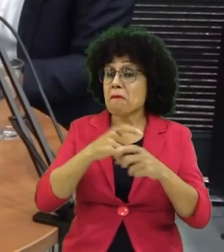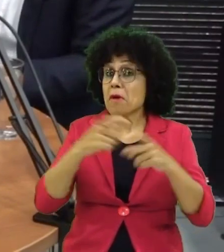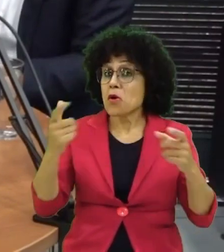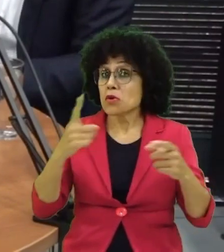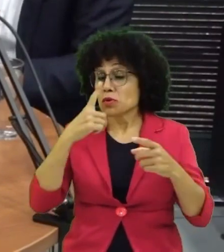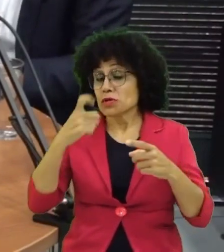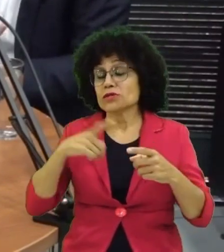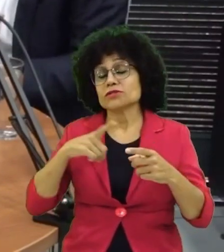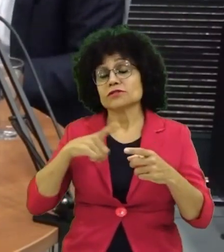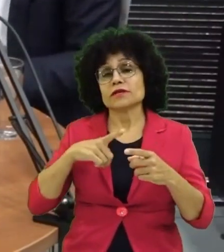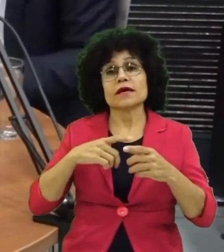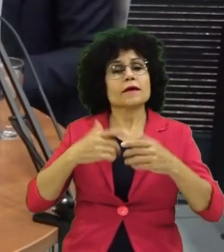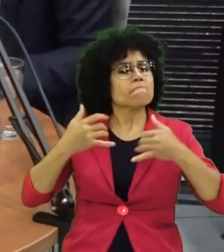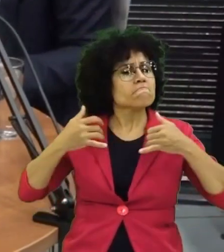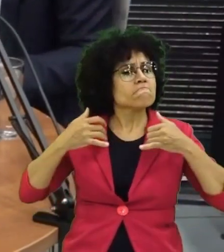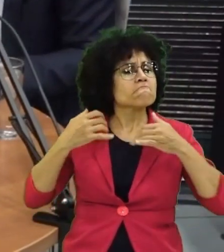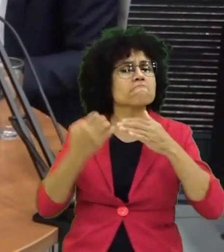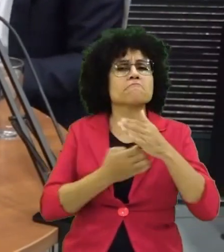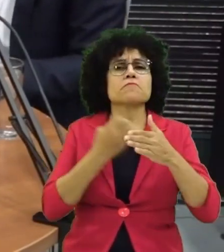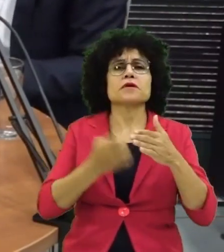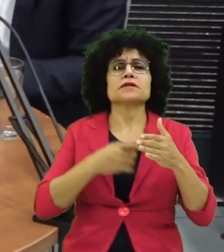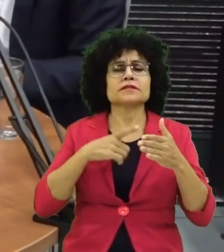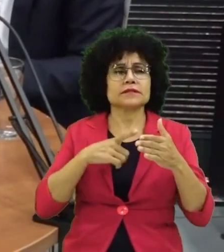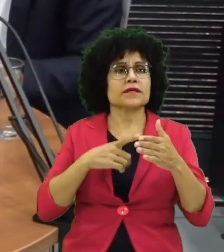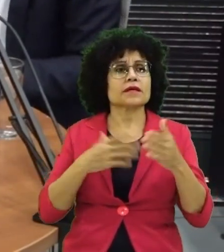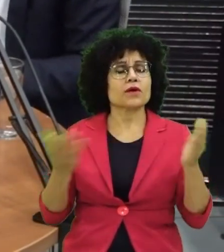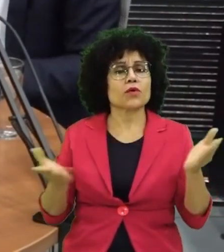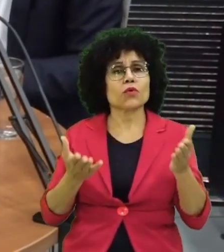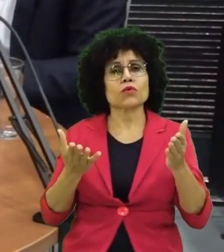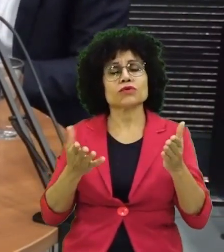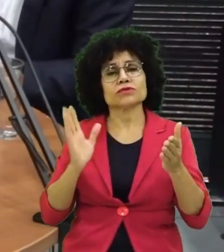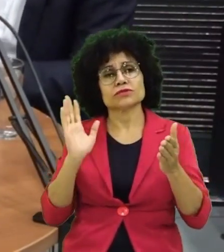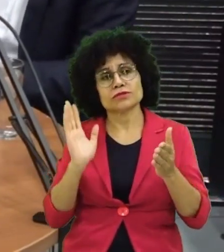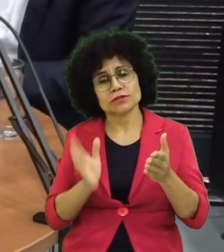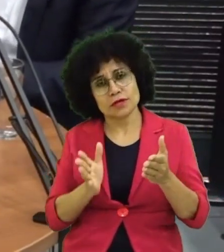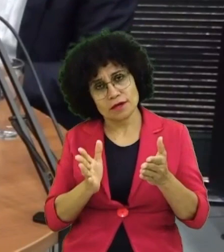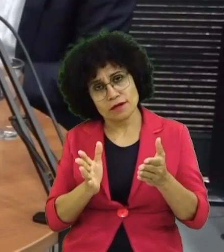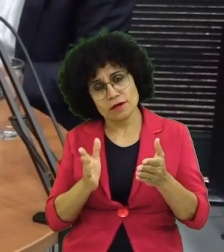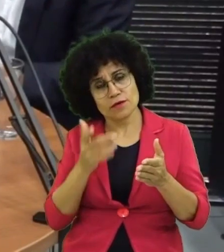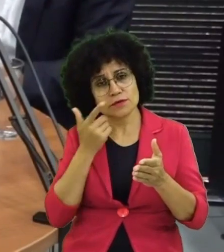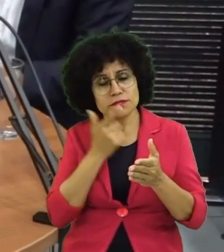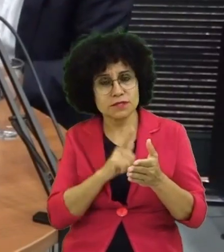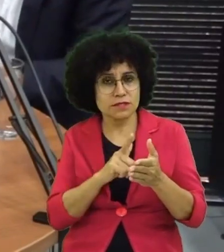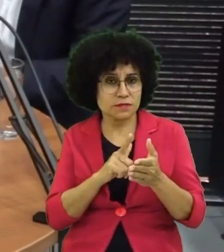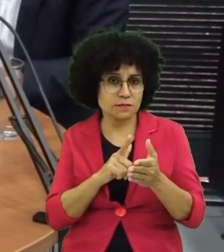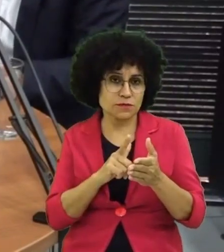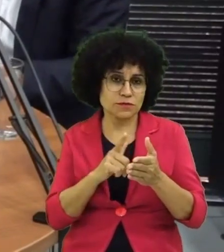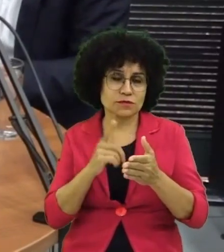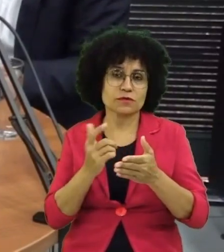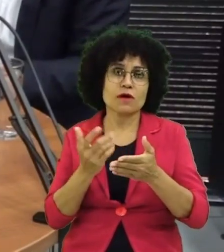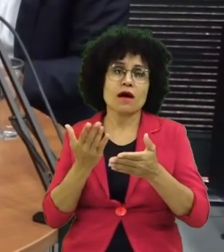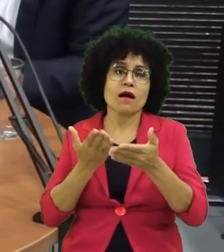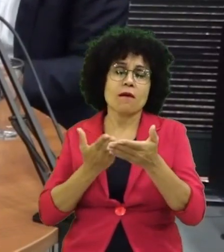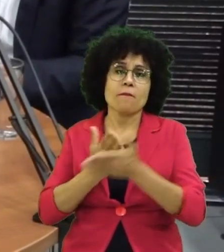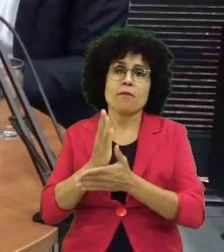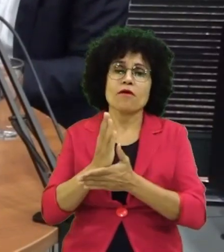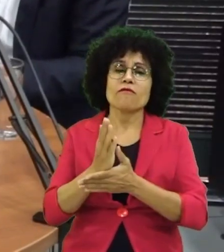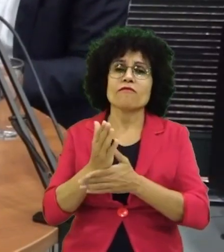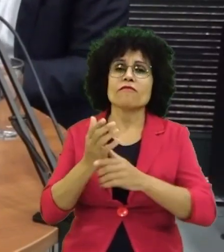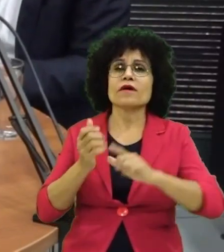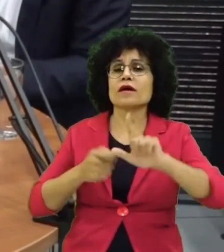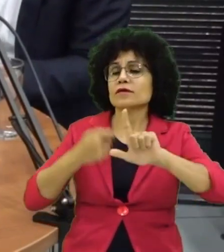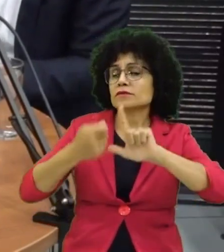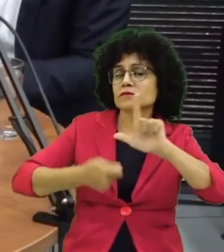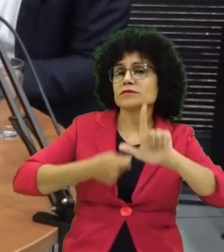empresas, hoje nós conseguimos também aprovar um decreto de logística reversa no estado de Mato Grosso. O Ministério Público foi bem atuante nesse